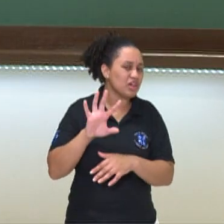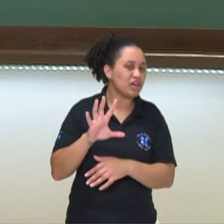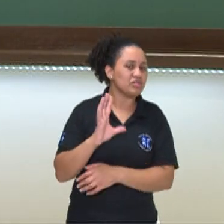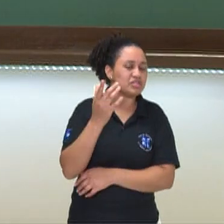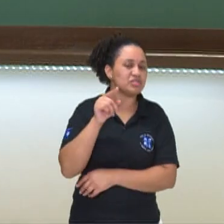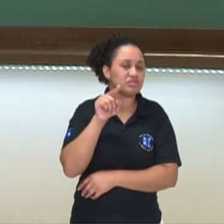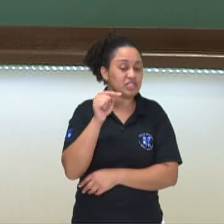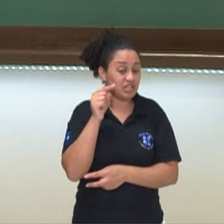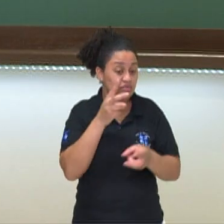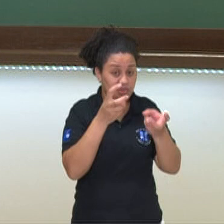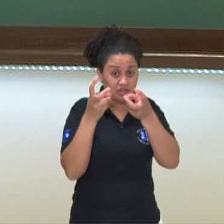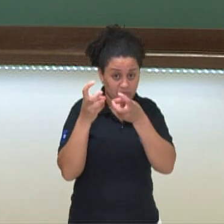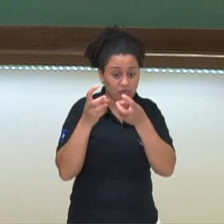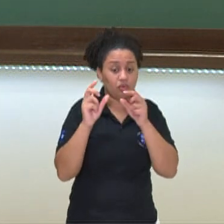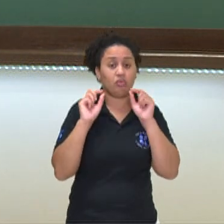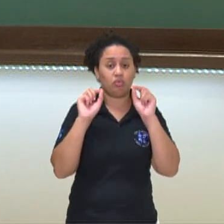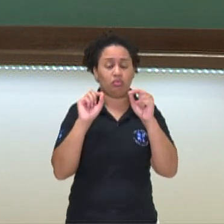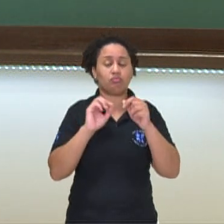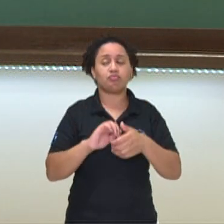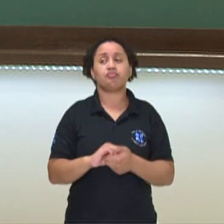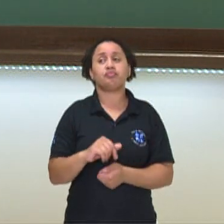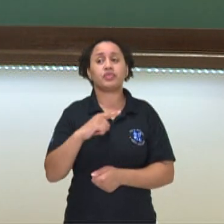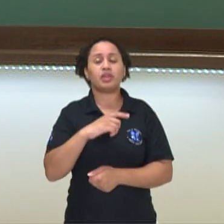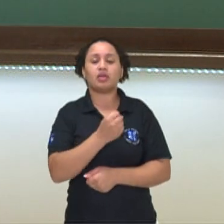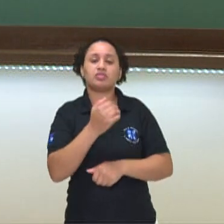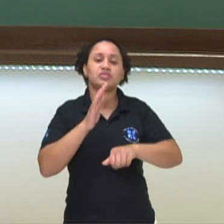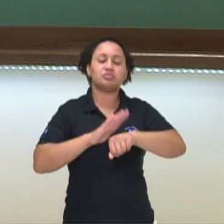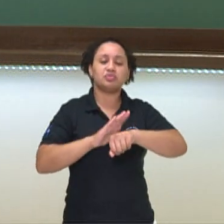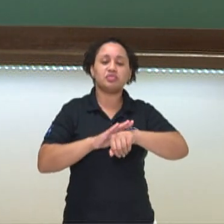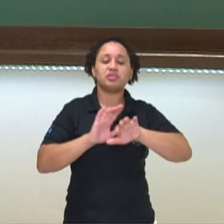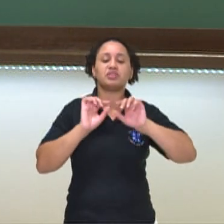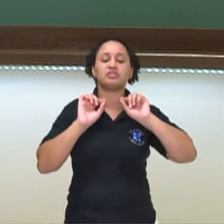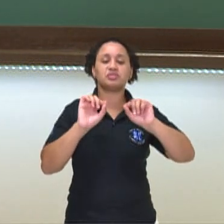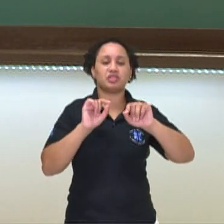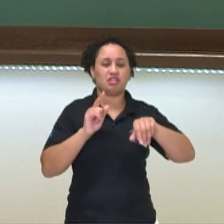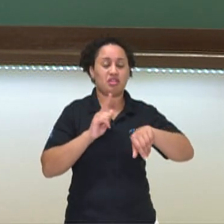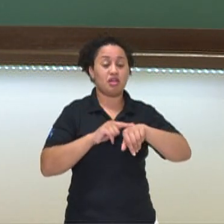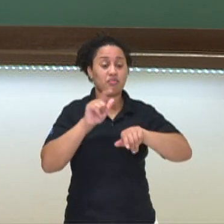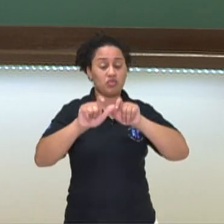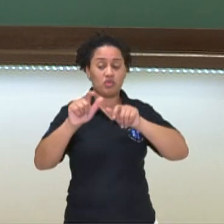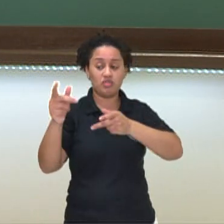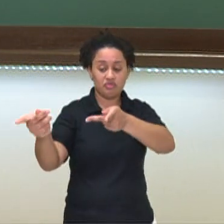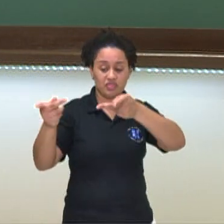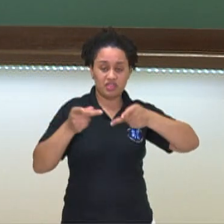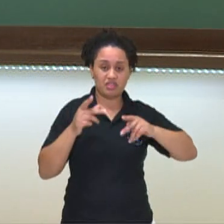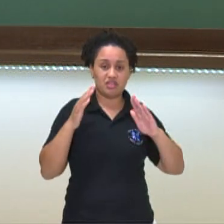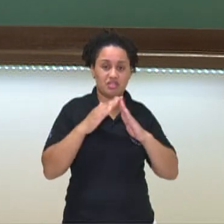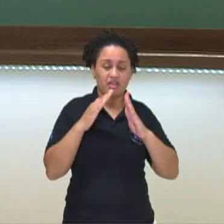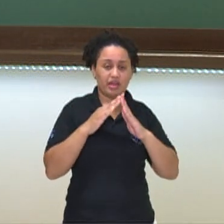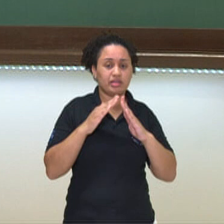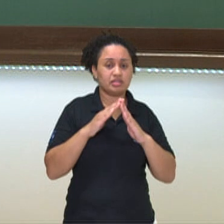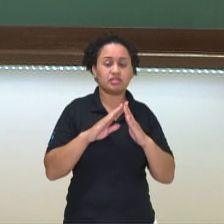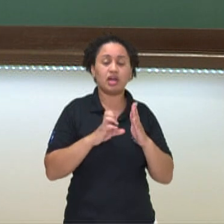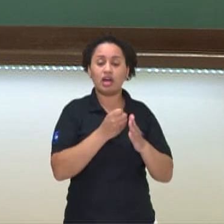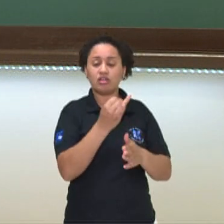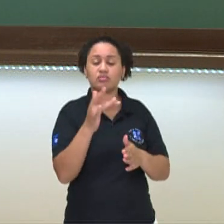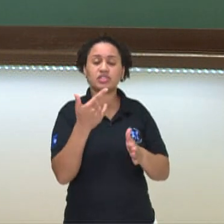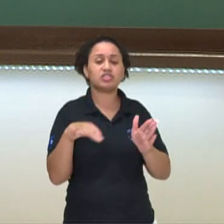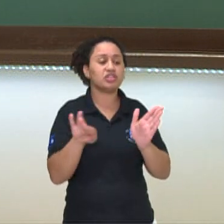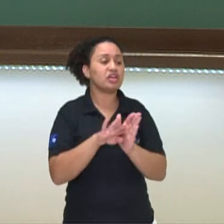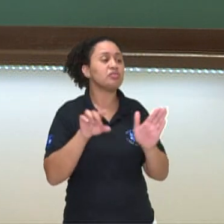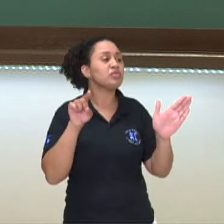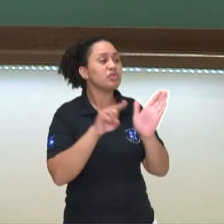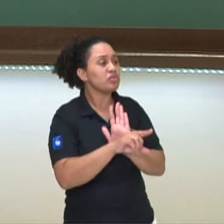se você já percebeu isso, mas existem momentos, quando as pessoas vão à nossa casa, que muitas delas já chegam e já